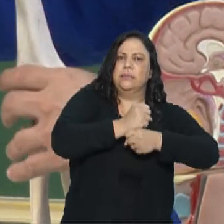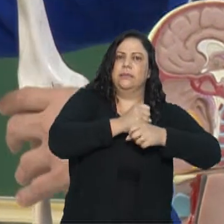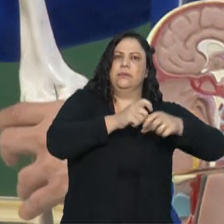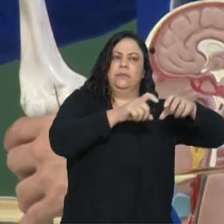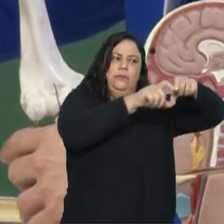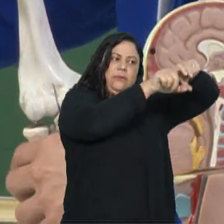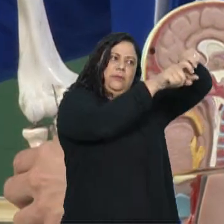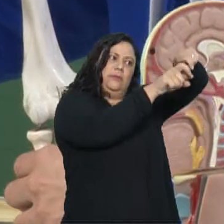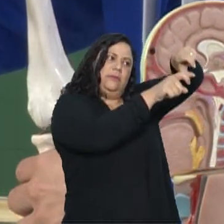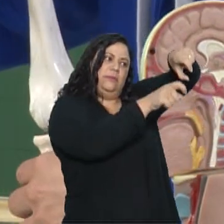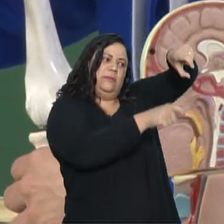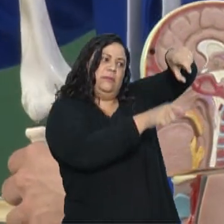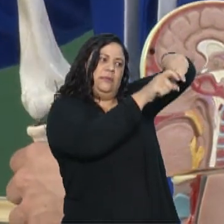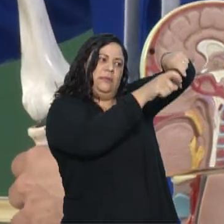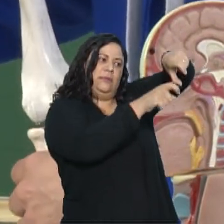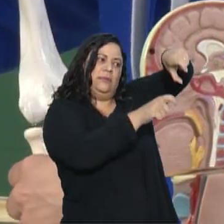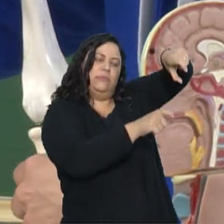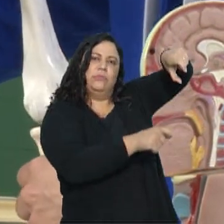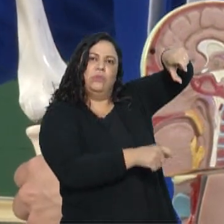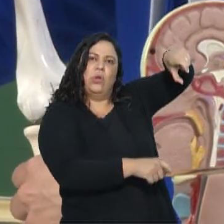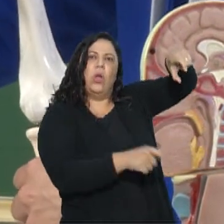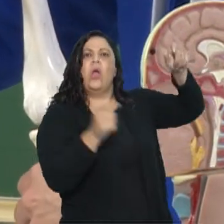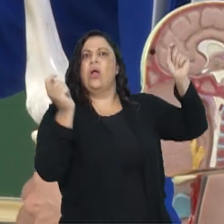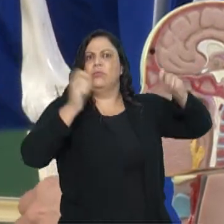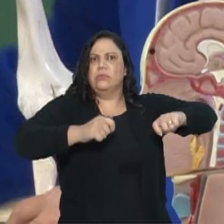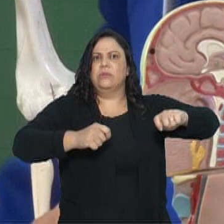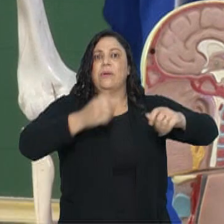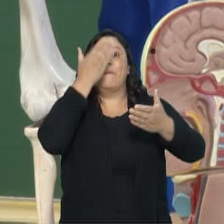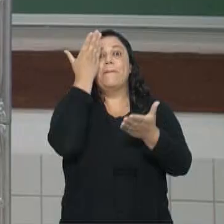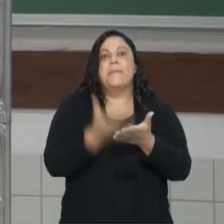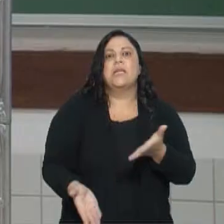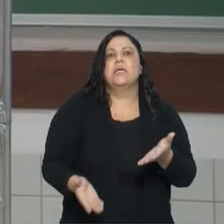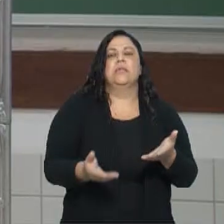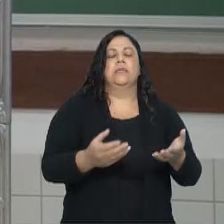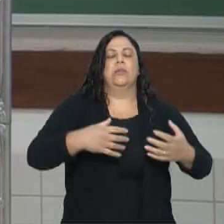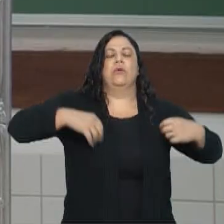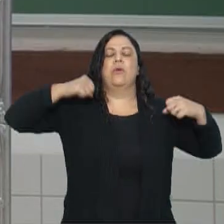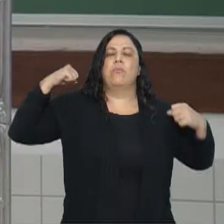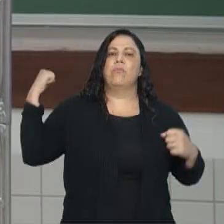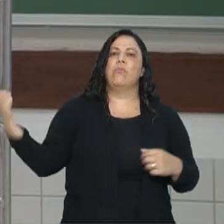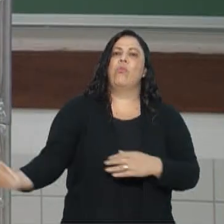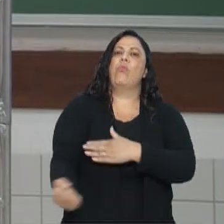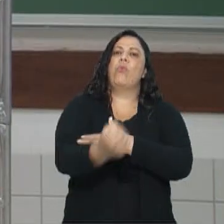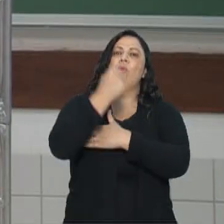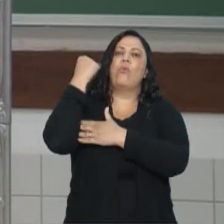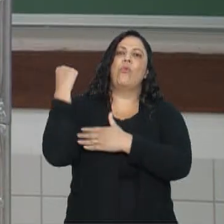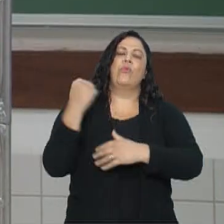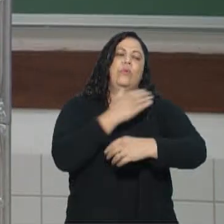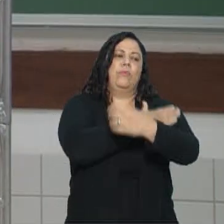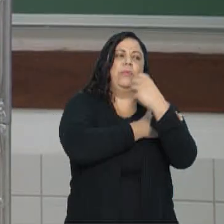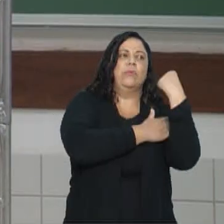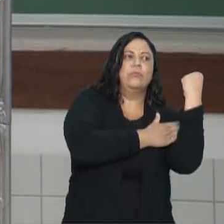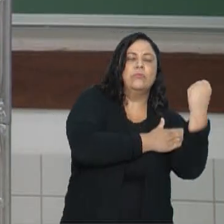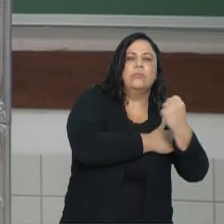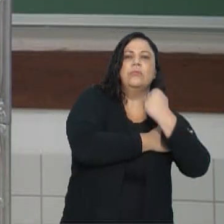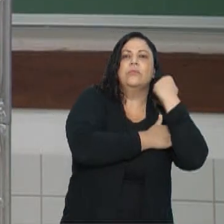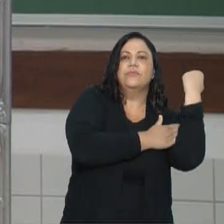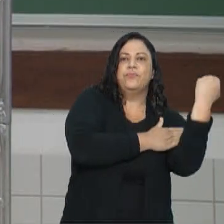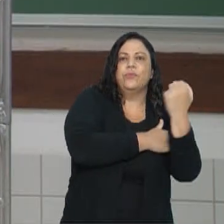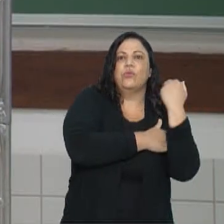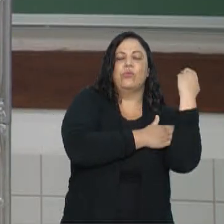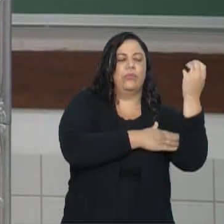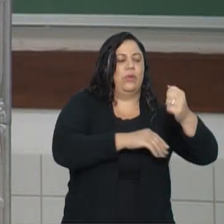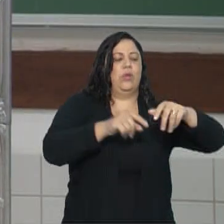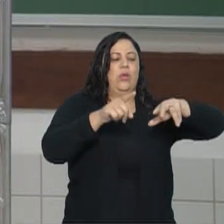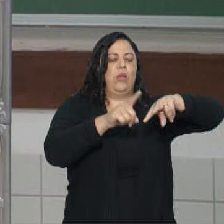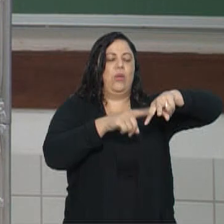posso fazer com que a pessoa perca os movimentos dos braços, ou das pernas, ou de braços, ou das pernas. Porque